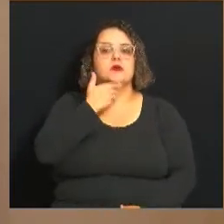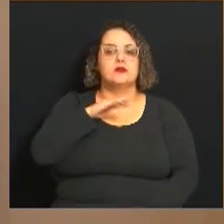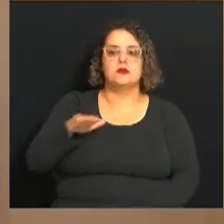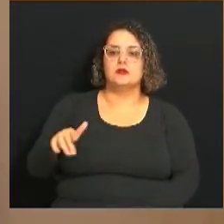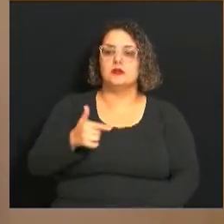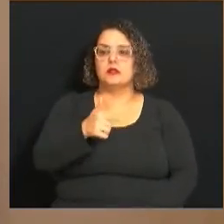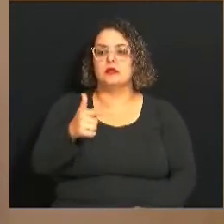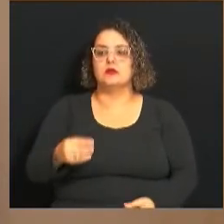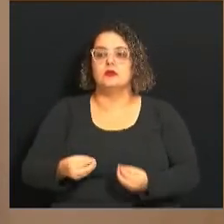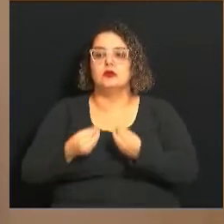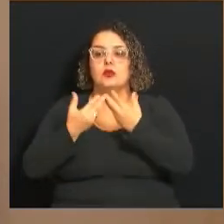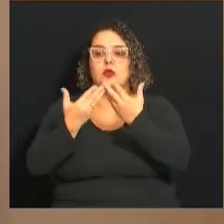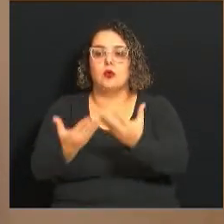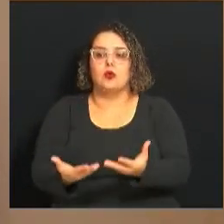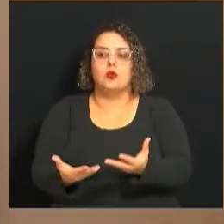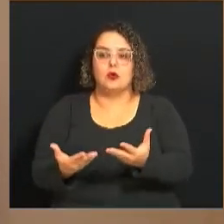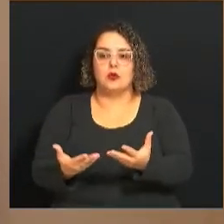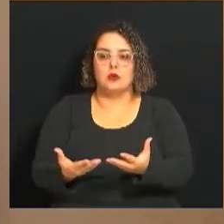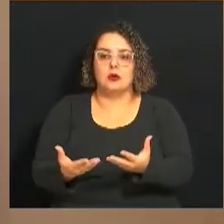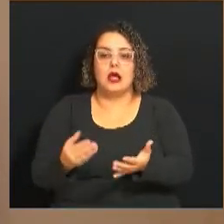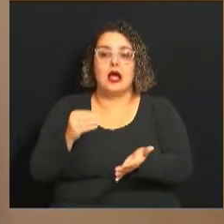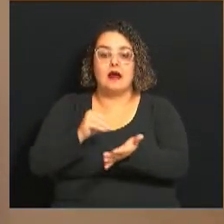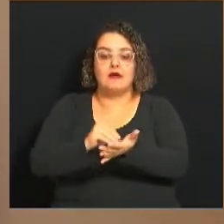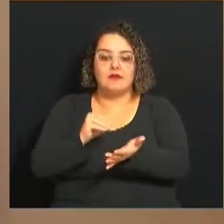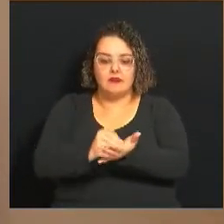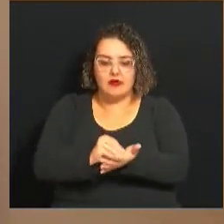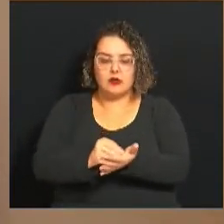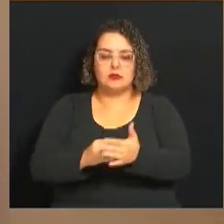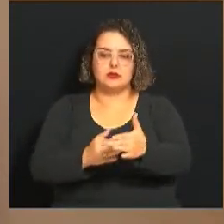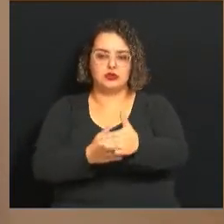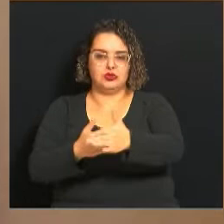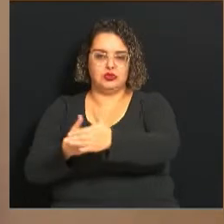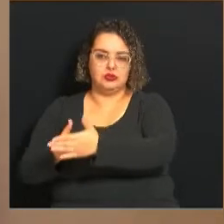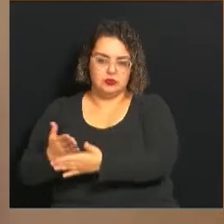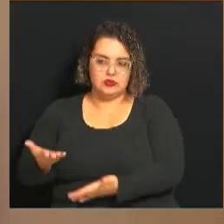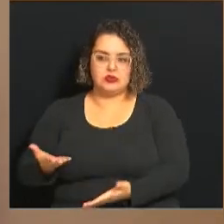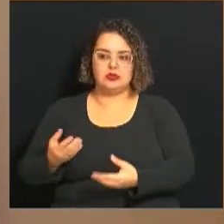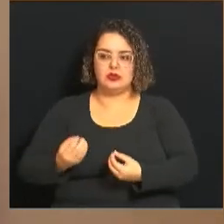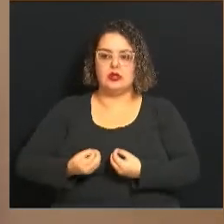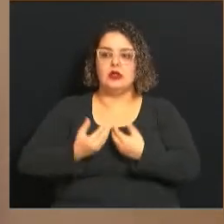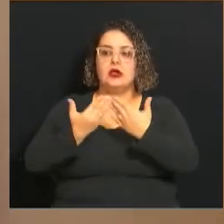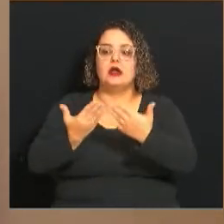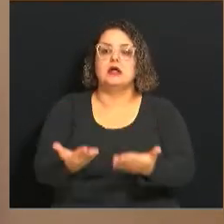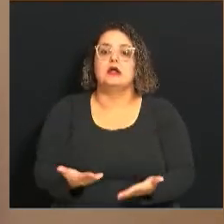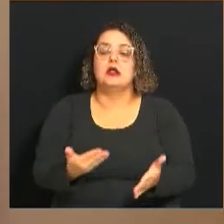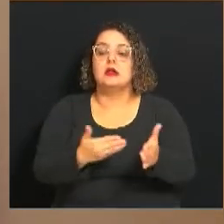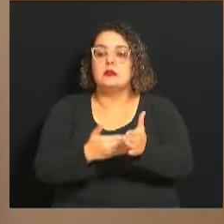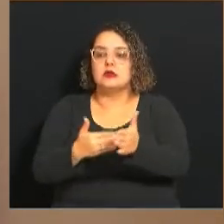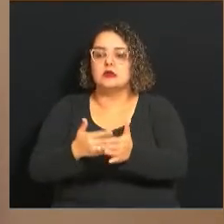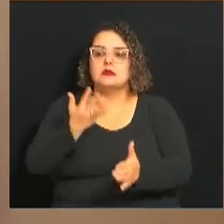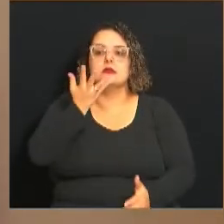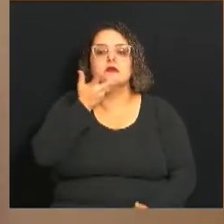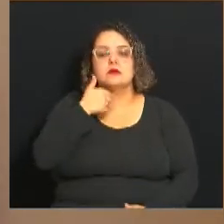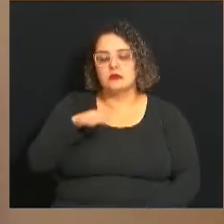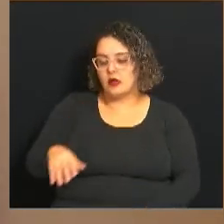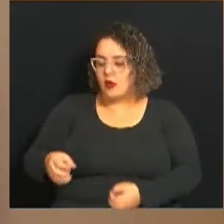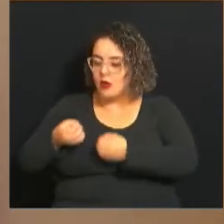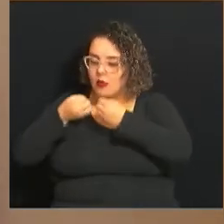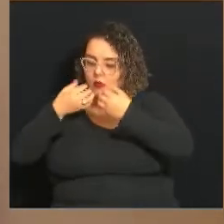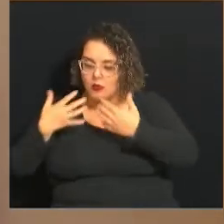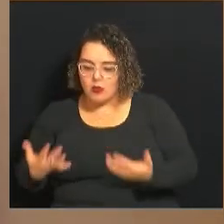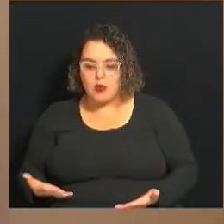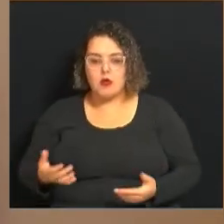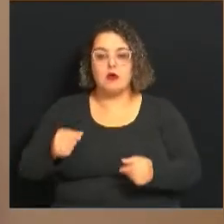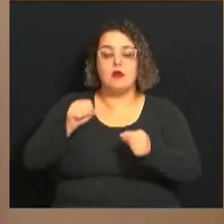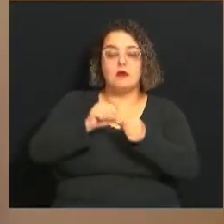a elas essa incondicionalidade. Então, a gente traz para elas condição. Então, se essa criança for boazinha, se essa criança fizer o que